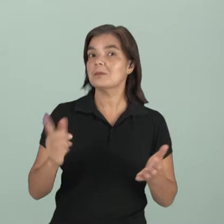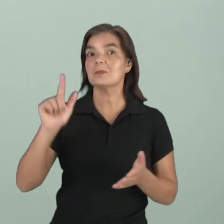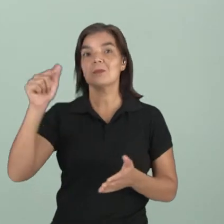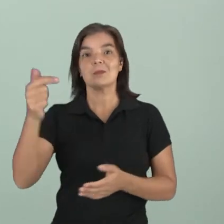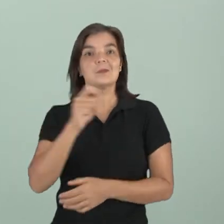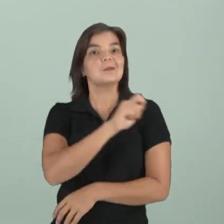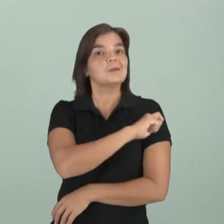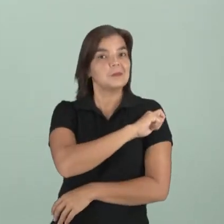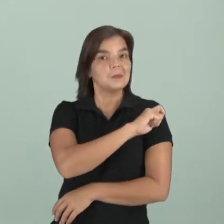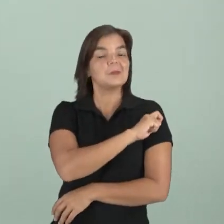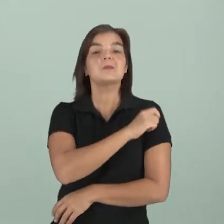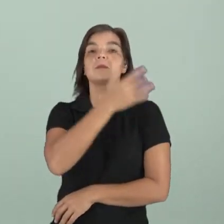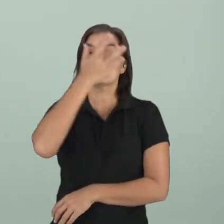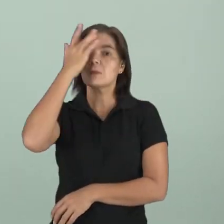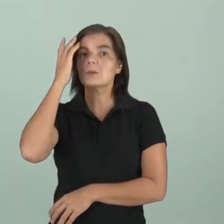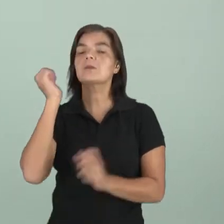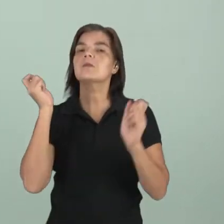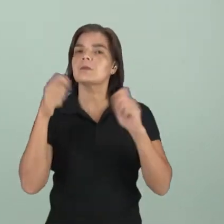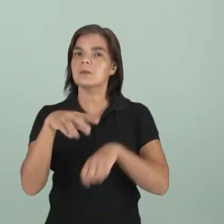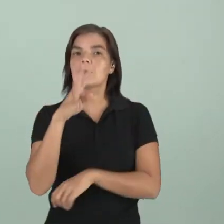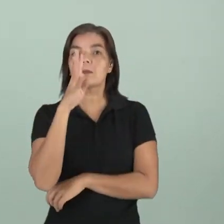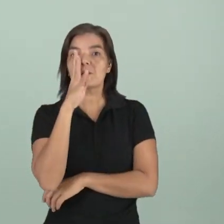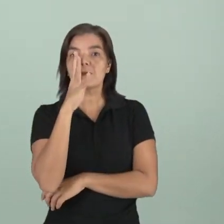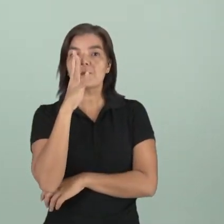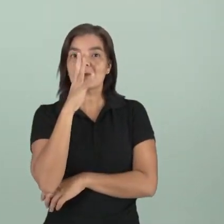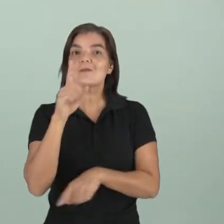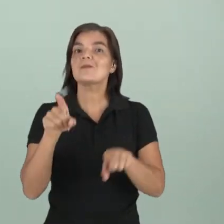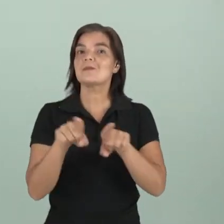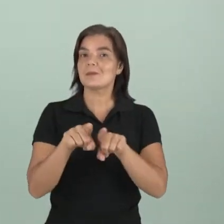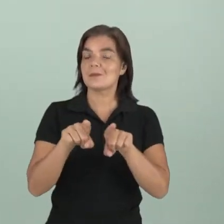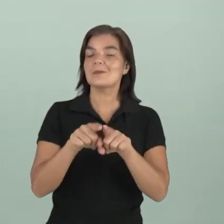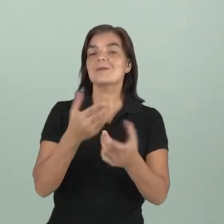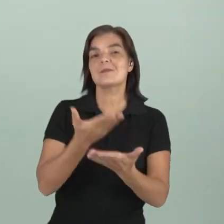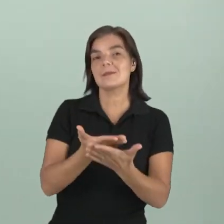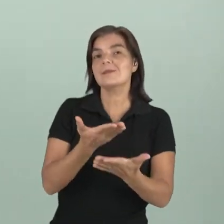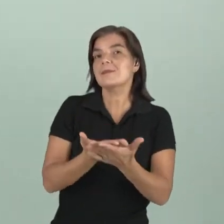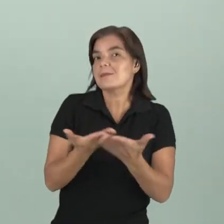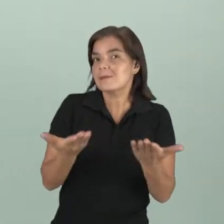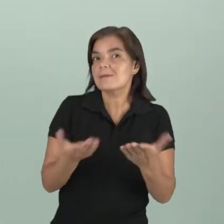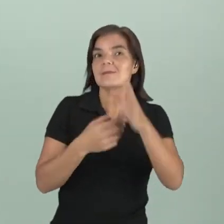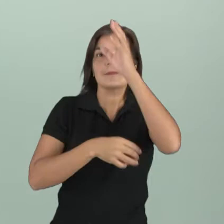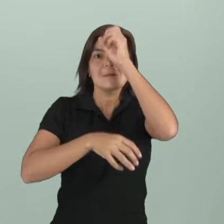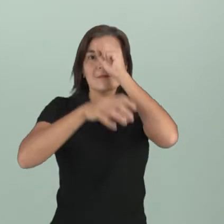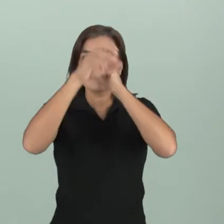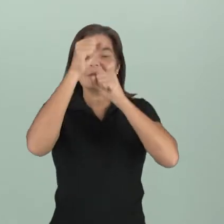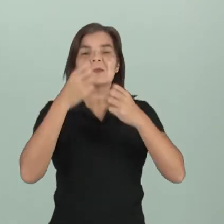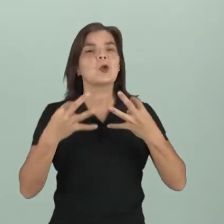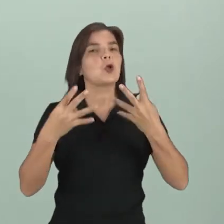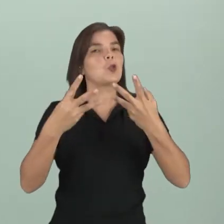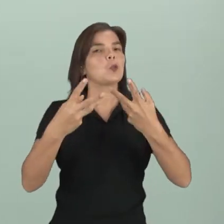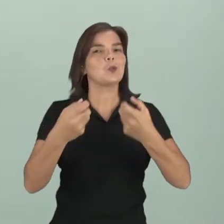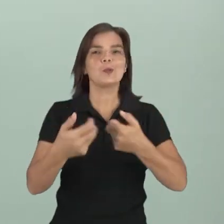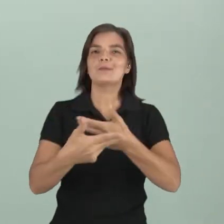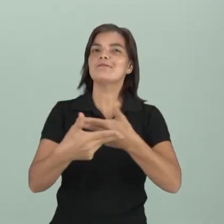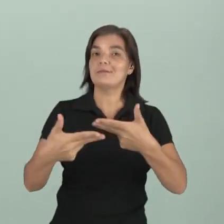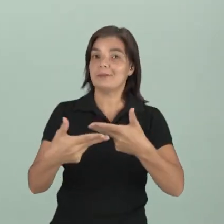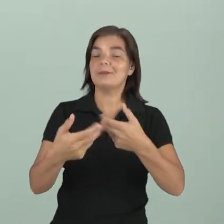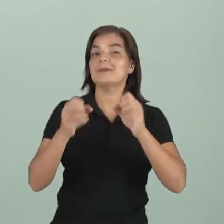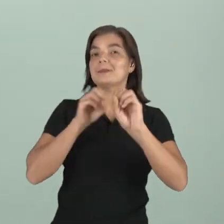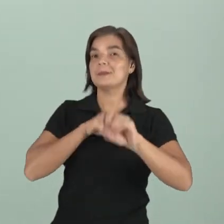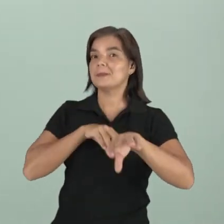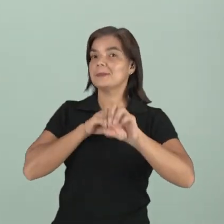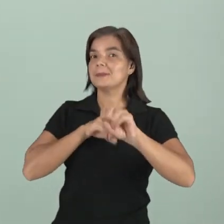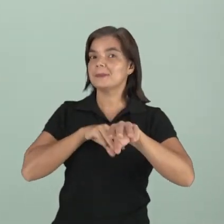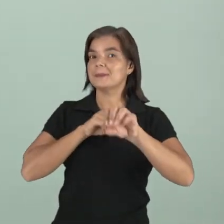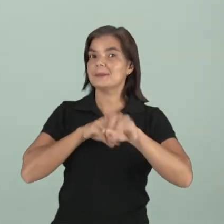que outros alunos e outras pessoas possam acompanhar esta videoaula e aprender tudo aquilo que aqui